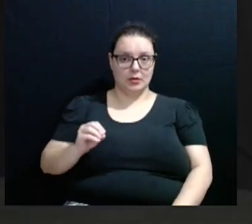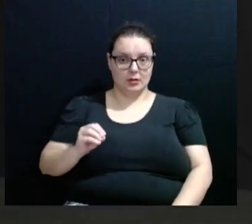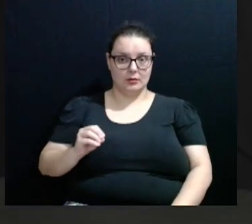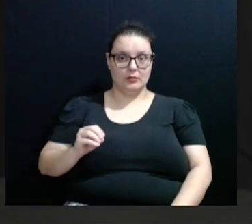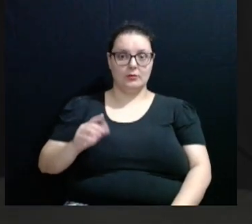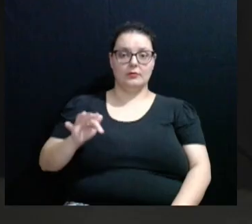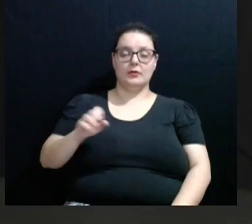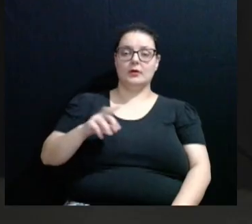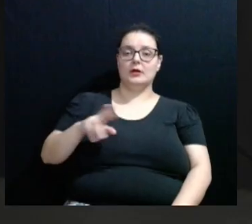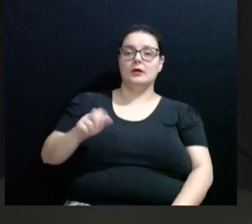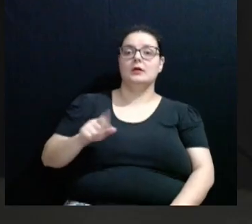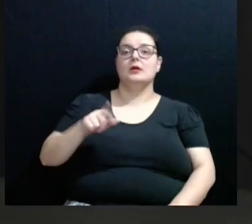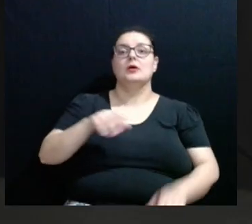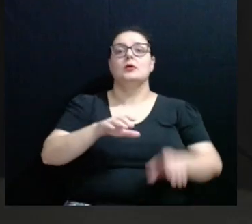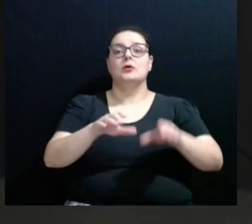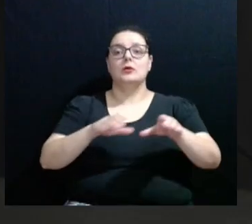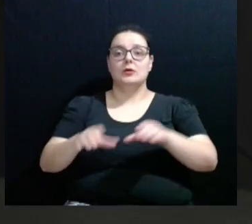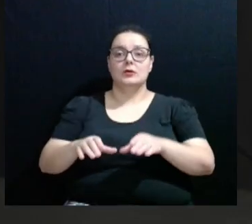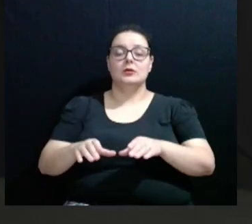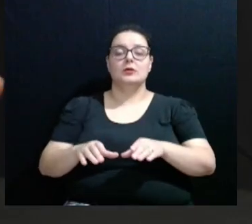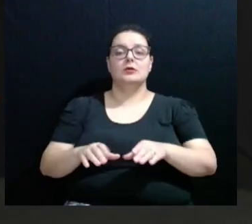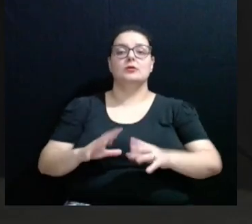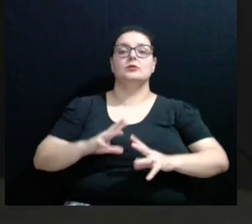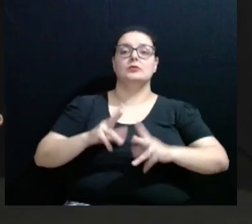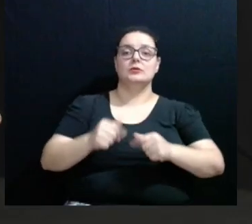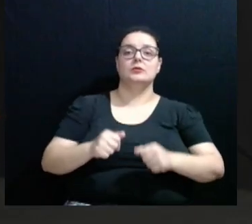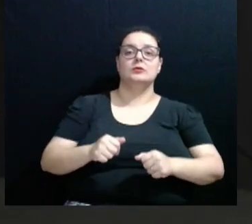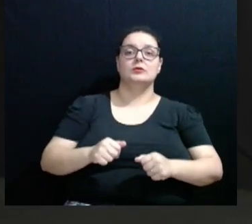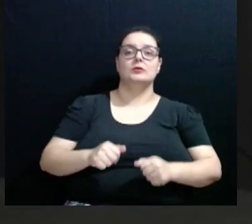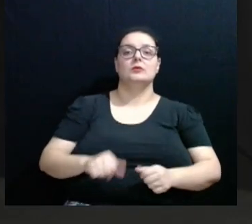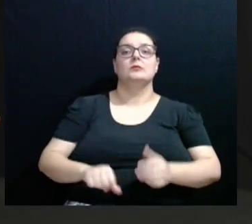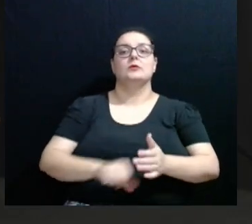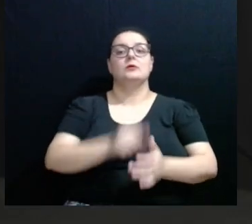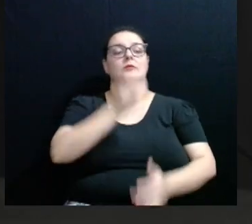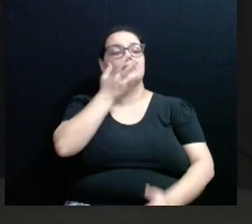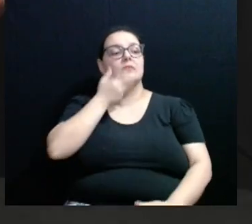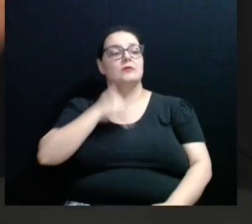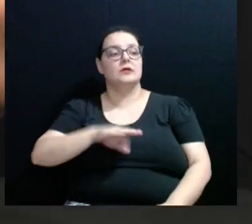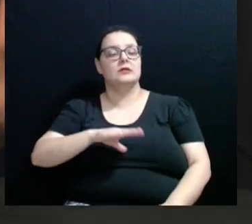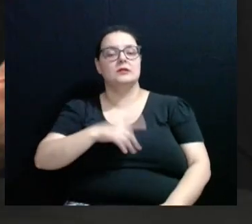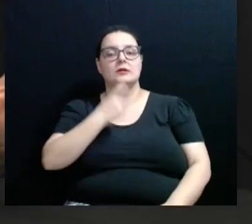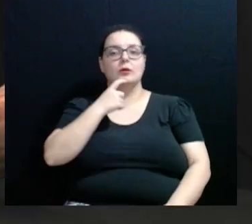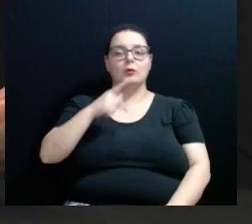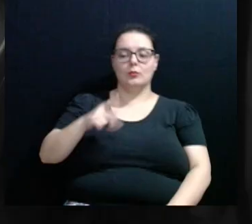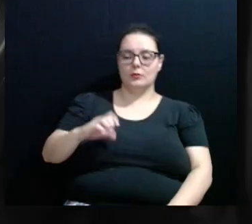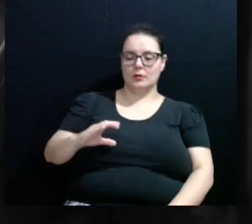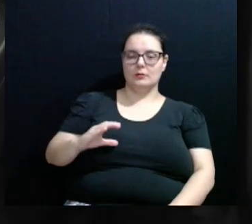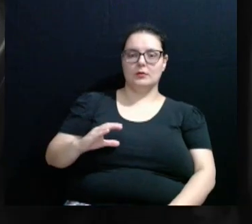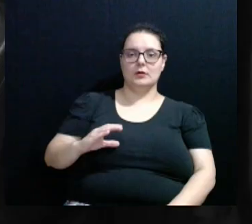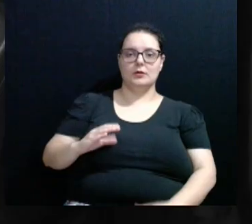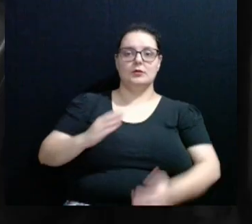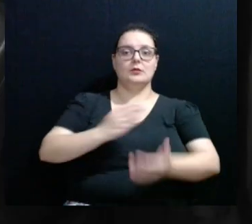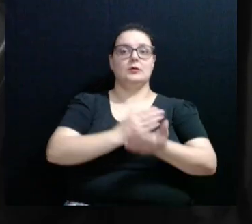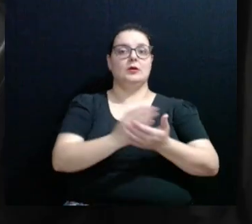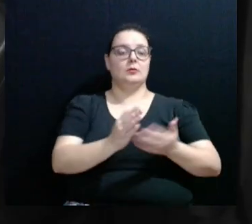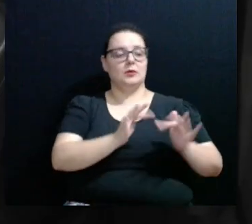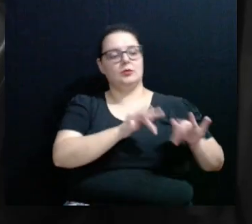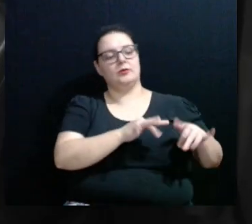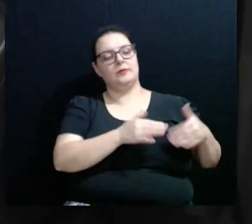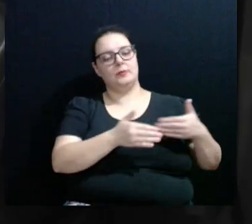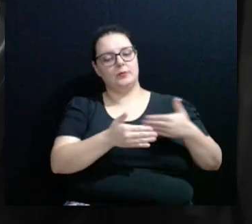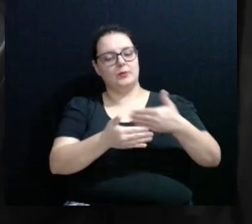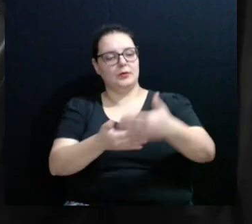coordenador geral do programa da Primeira Infância Campineira, o PIC. A gente vai começar um pouquinho de trás para frente, então. Vou primeiro